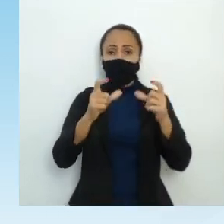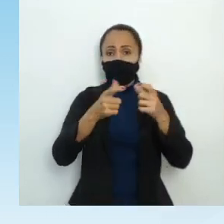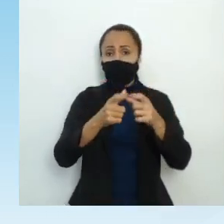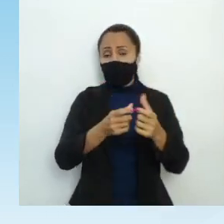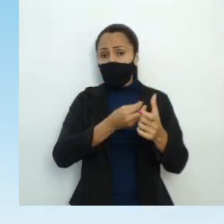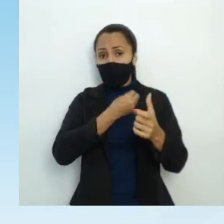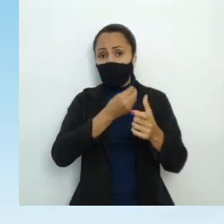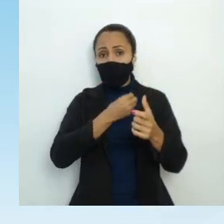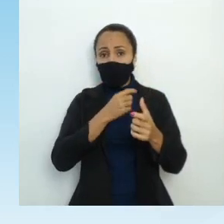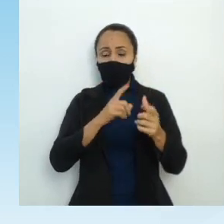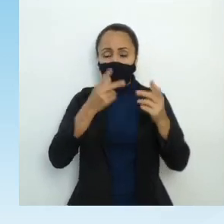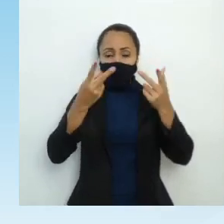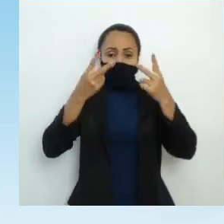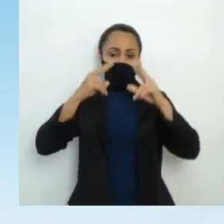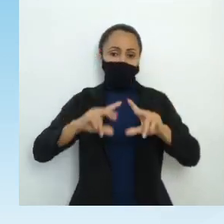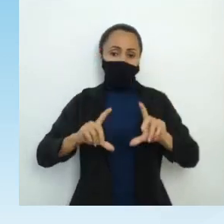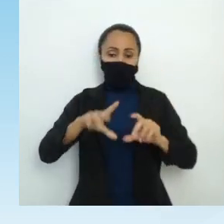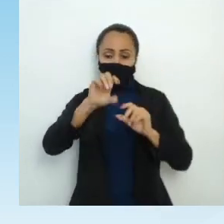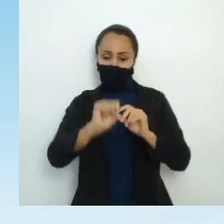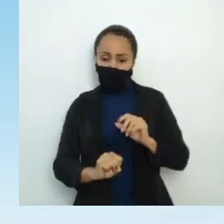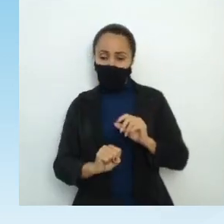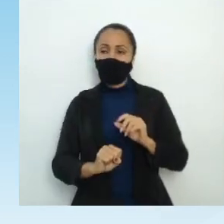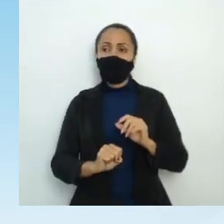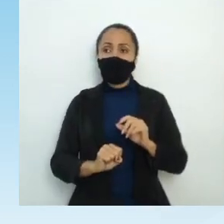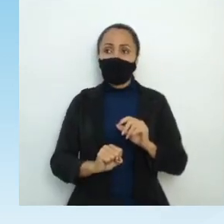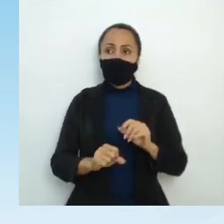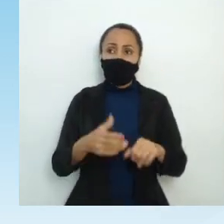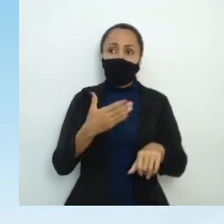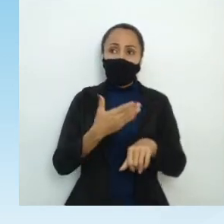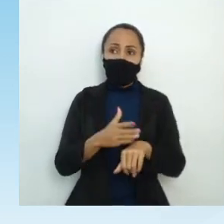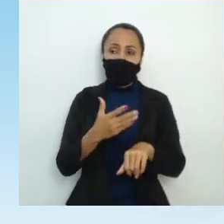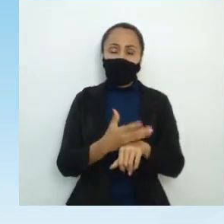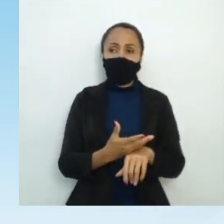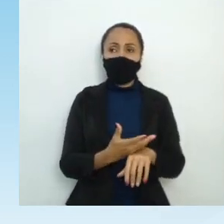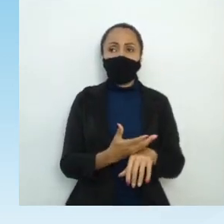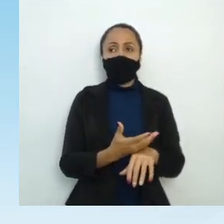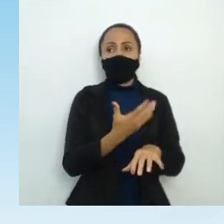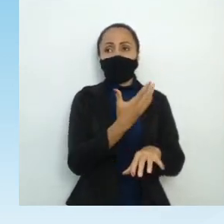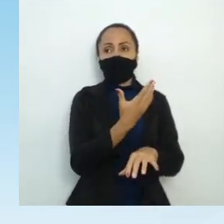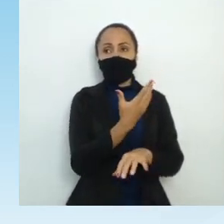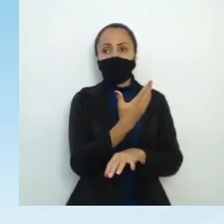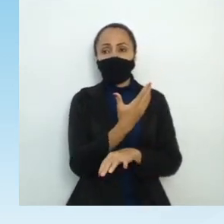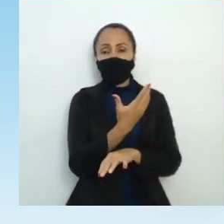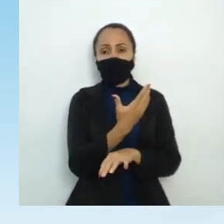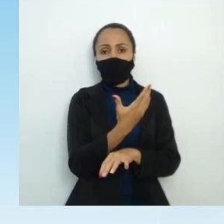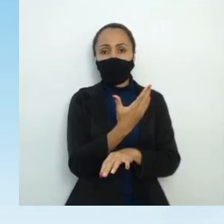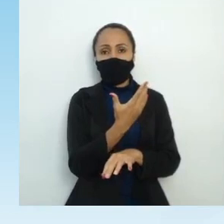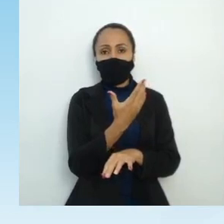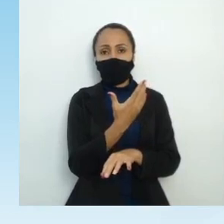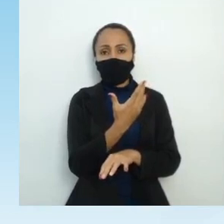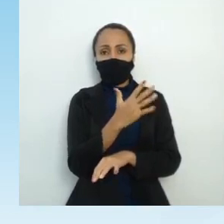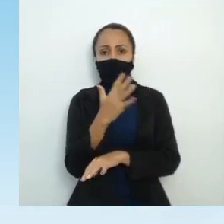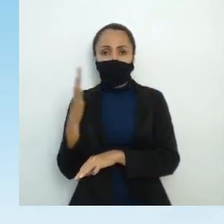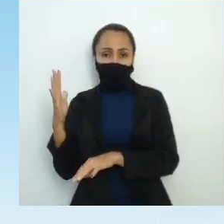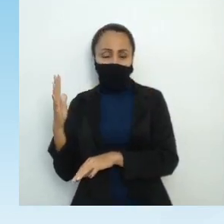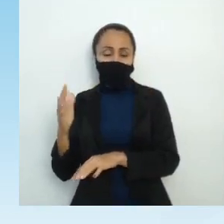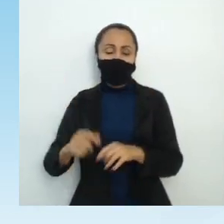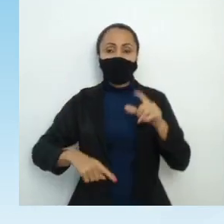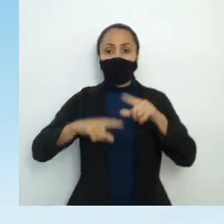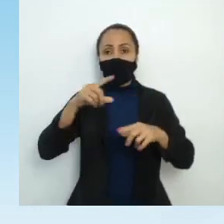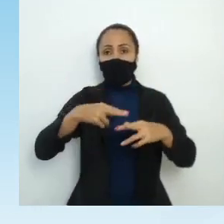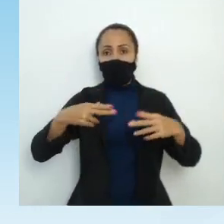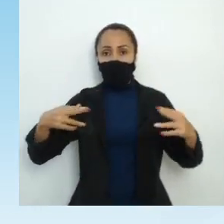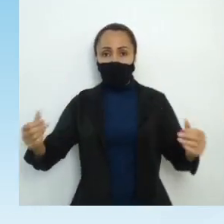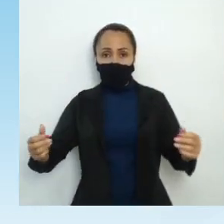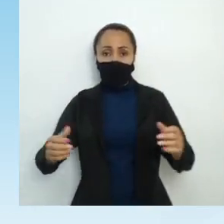Do outro você tinha um sul, que era praticante mais daquela plantation, né, prática de grandes latifúndios, mão de obra escrava,